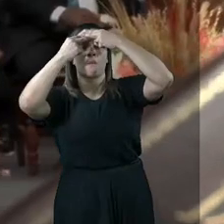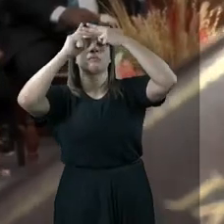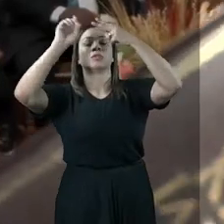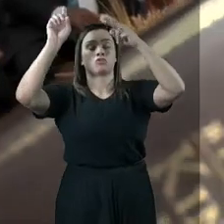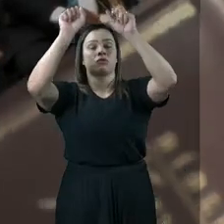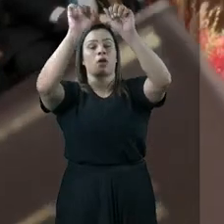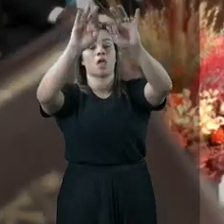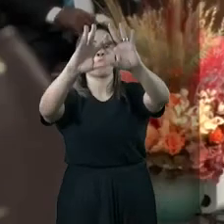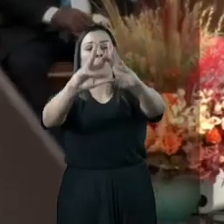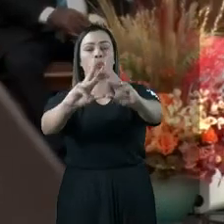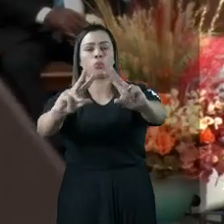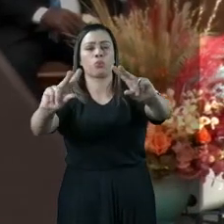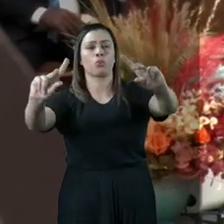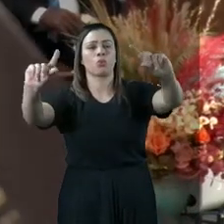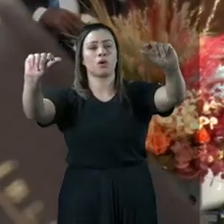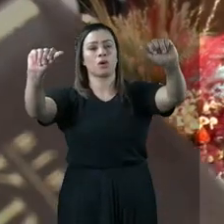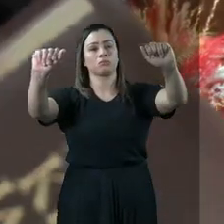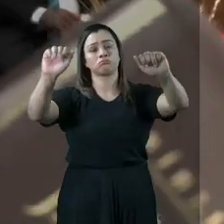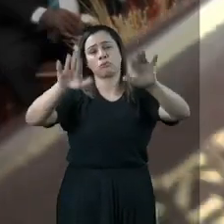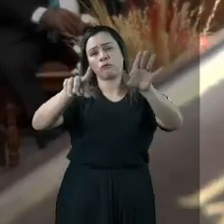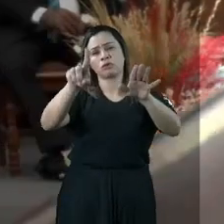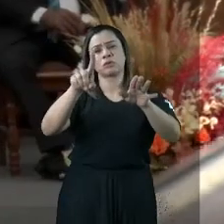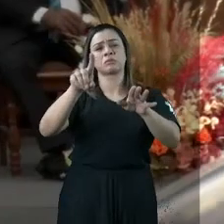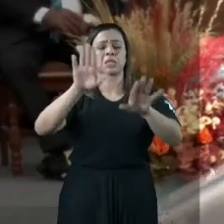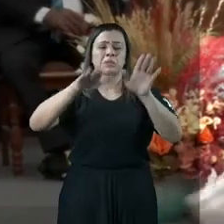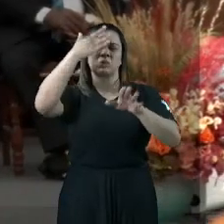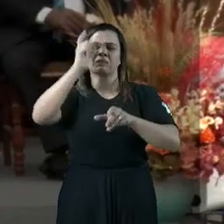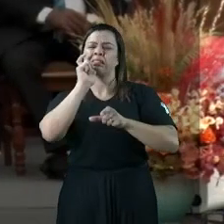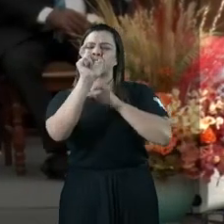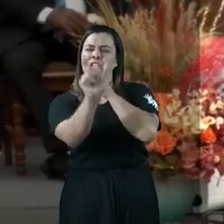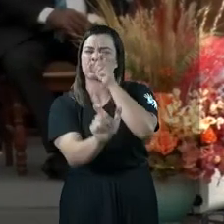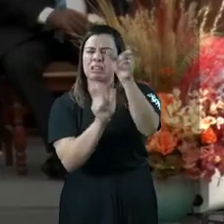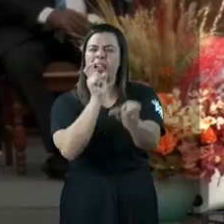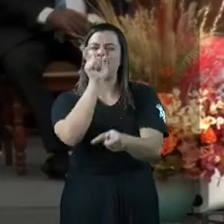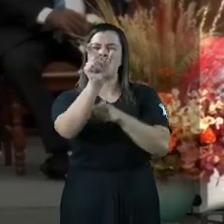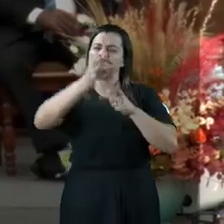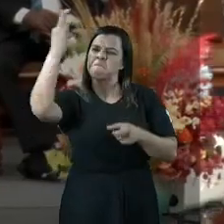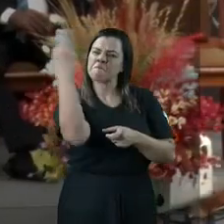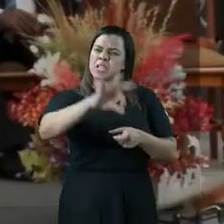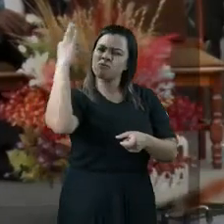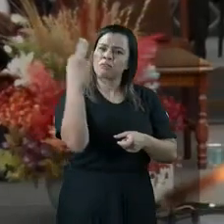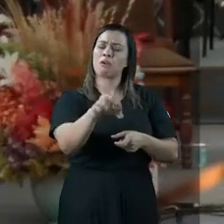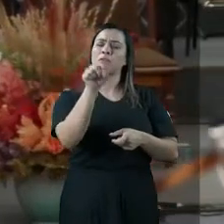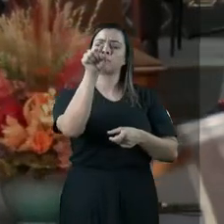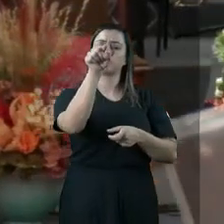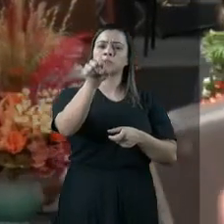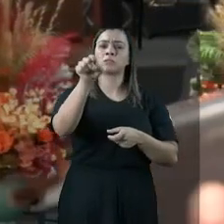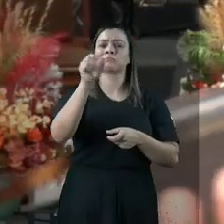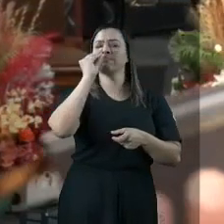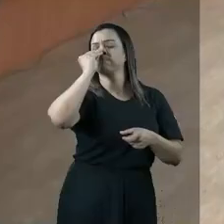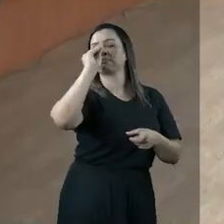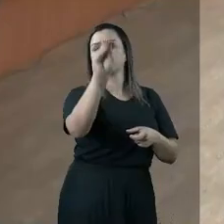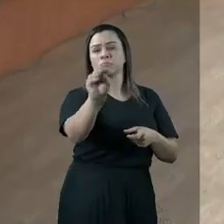para curar feridas que estão abertas. Te humilharam, te bateram, te chicotearam, te